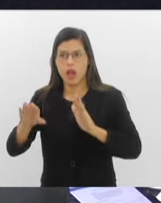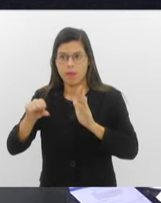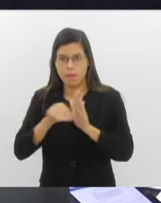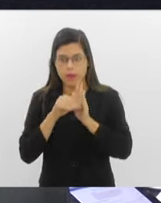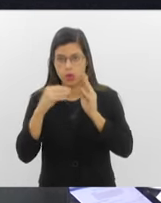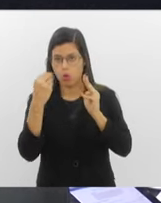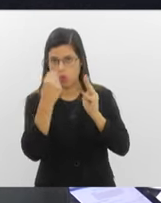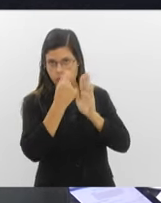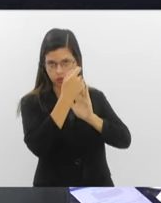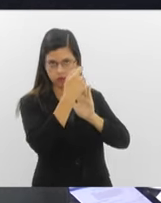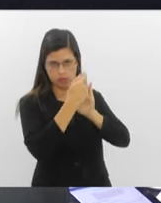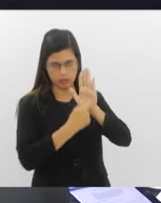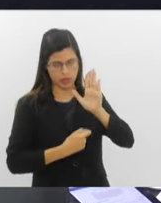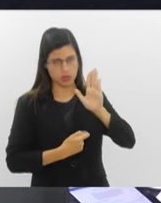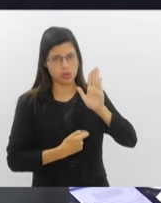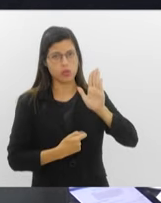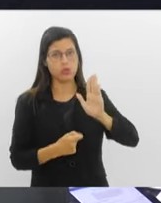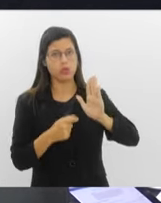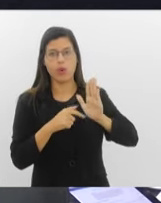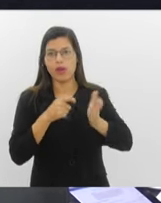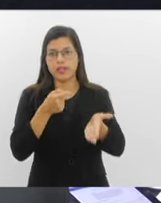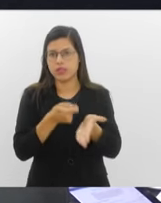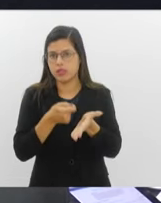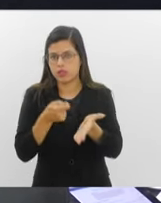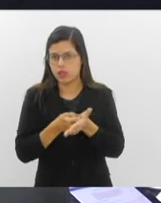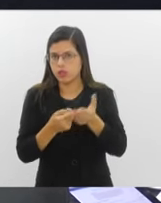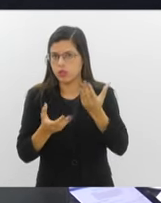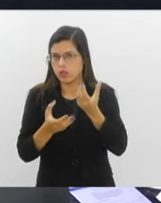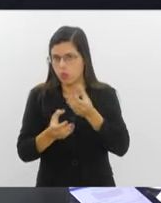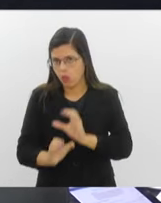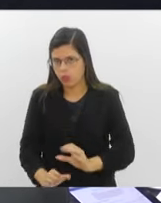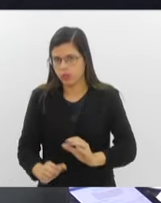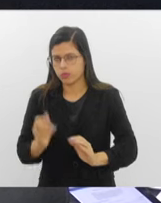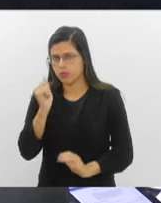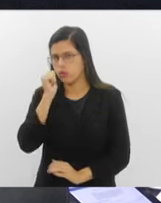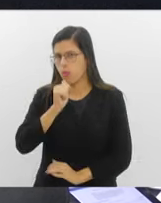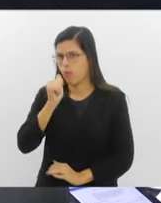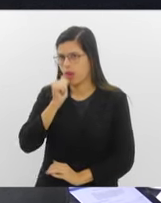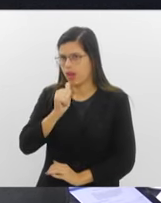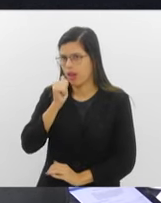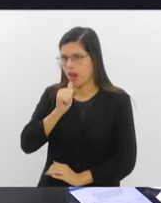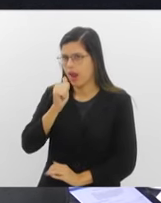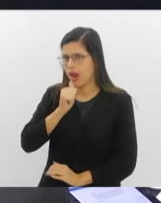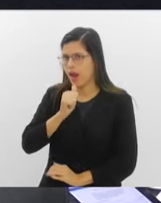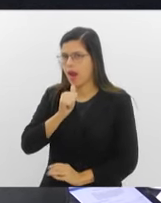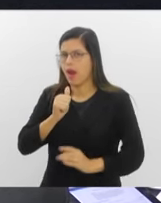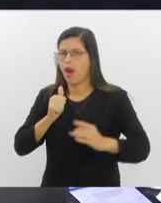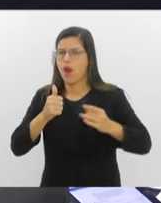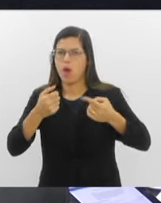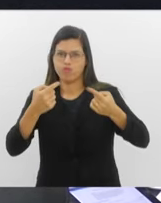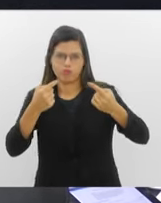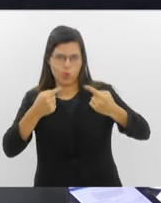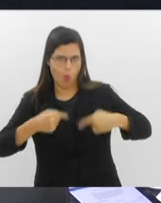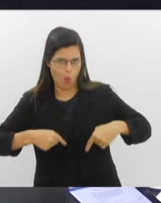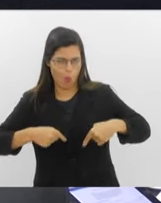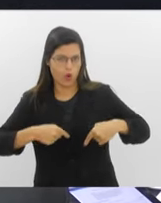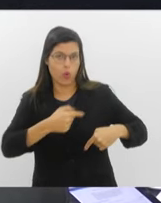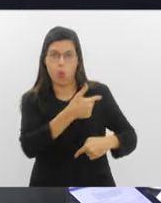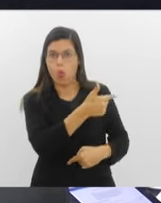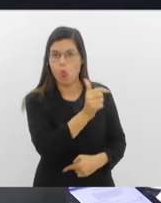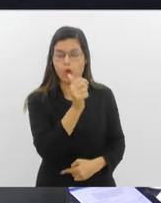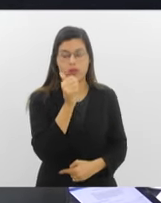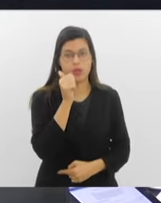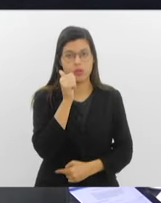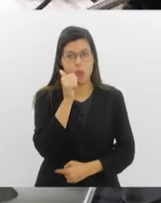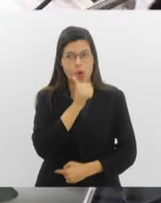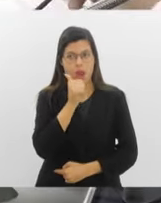que essa exigência no concurso de mulheres concorrerem com outras mulheres do sexo biológico